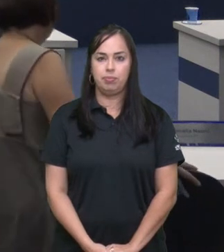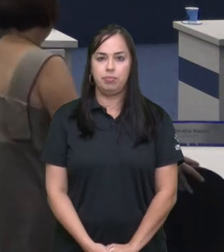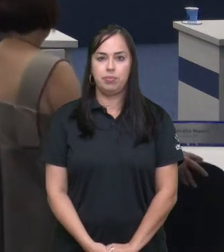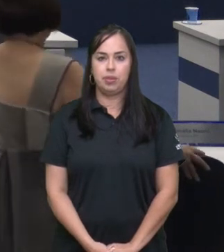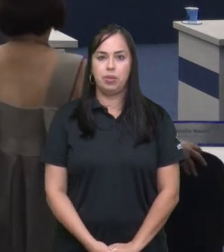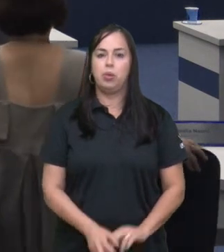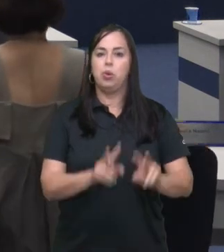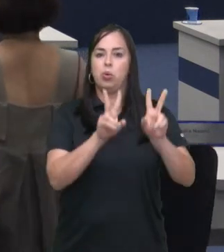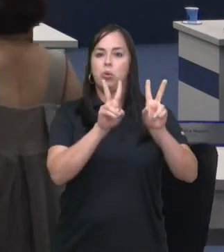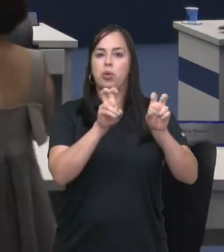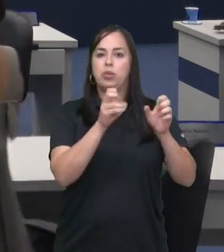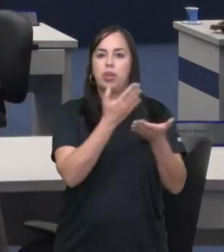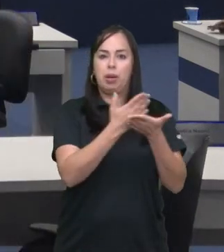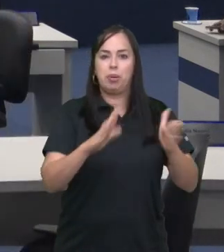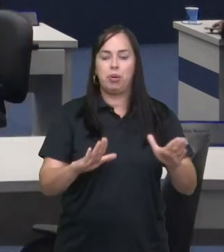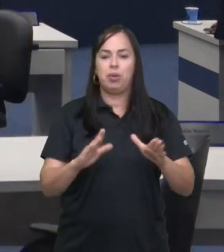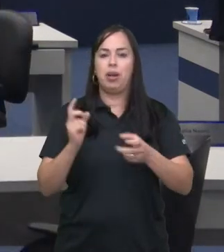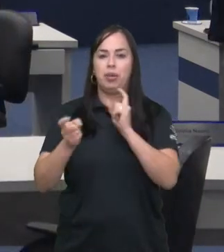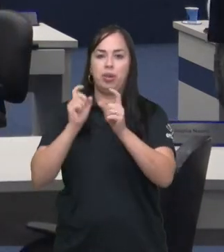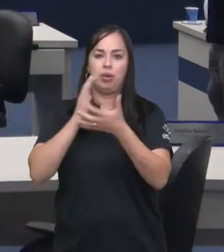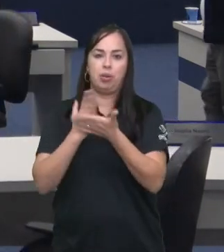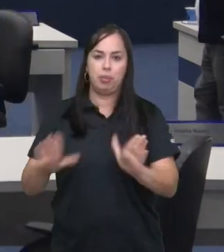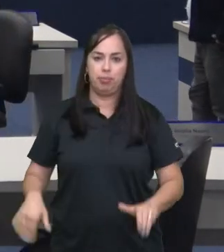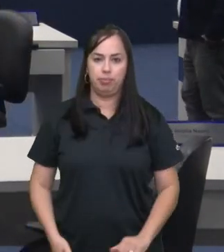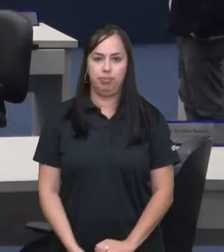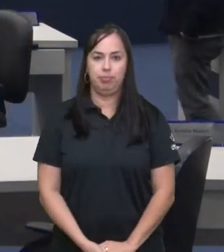Nada mais havendo tratar, está encerrada a presente sessão.